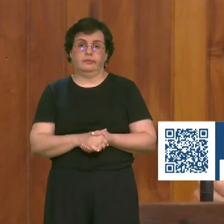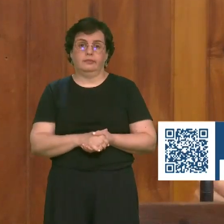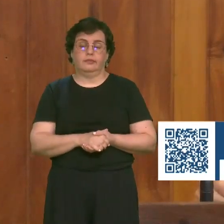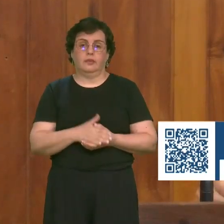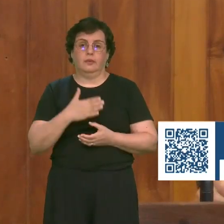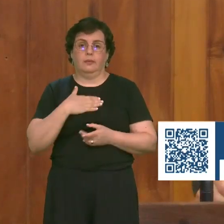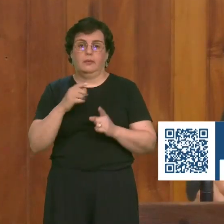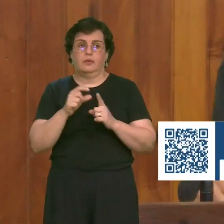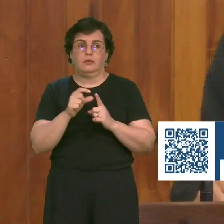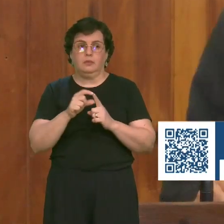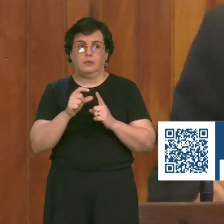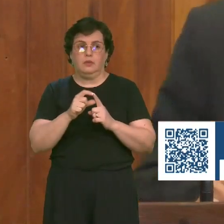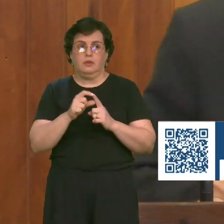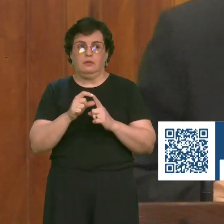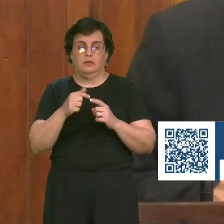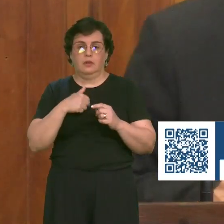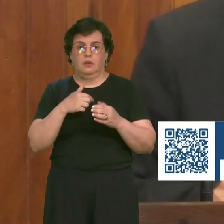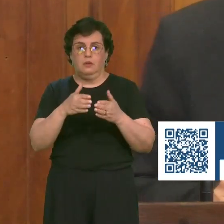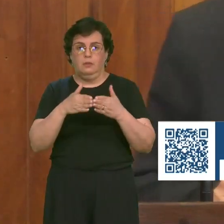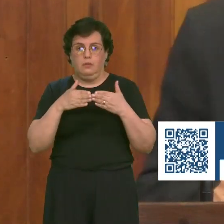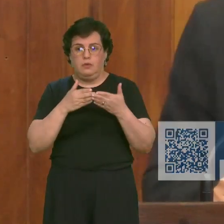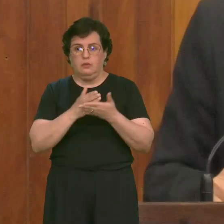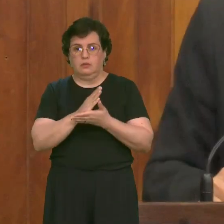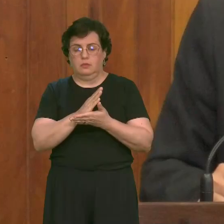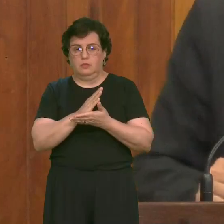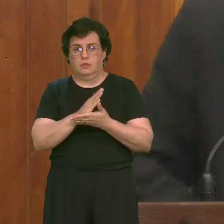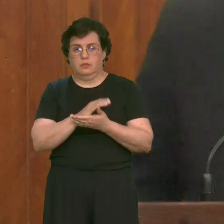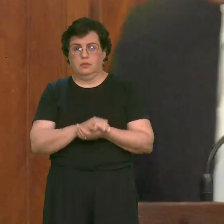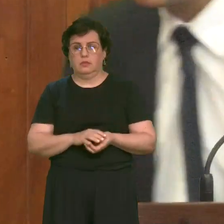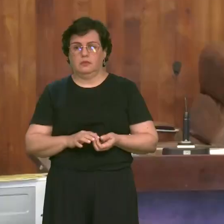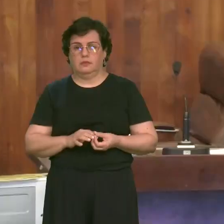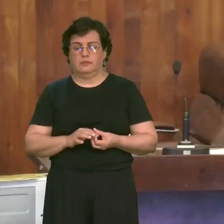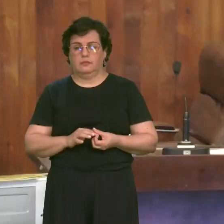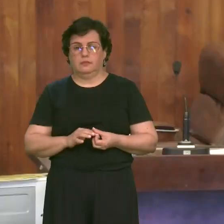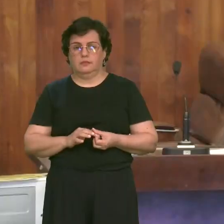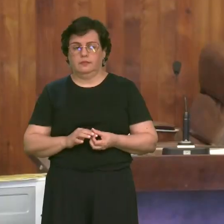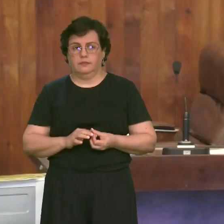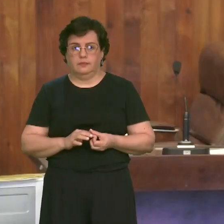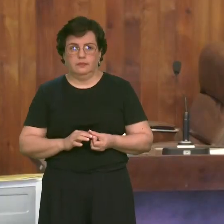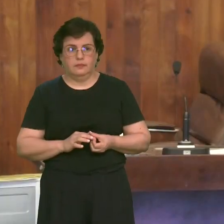essas minhas considerações Presidente eu Solicito a aprovação do requerimento